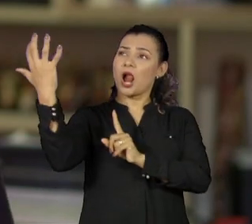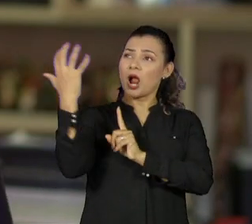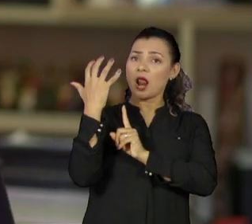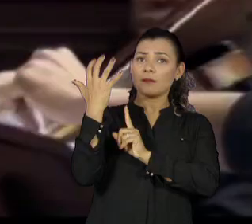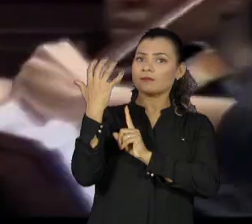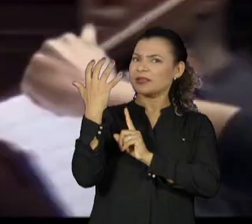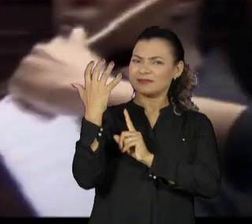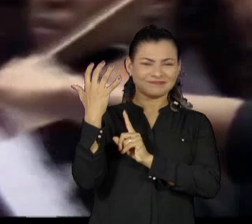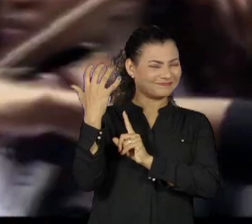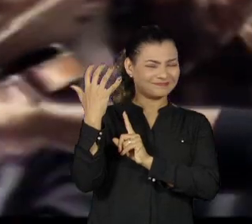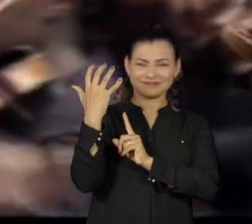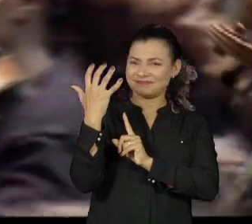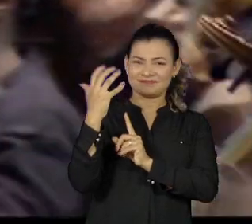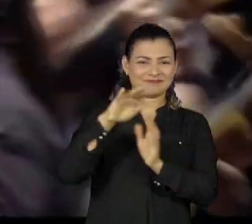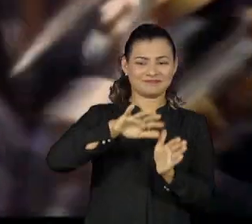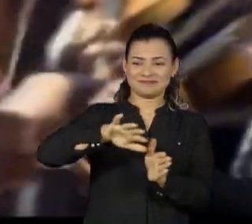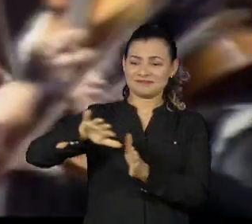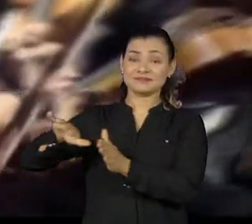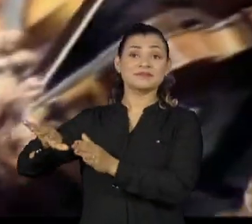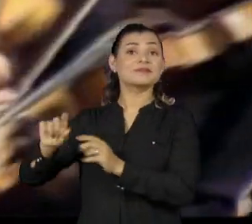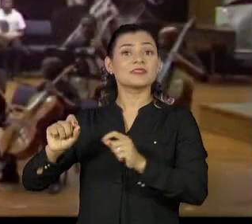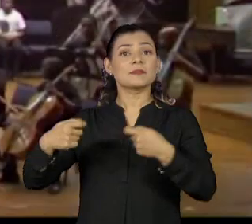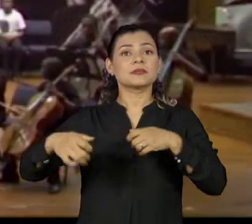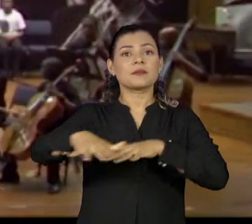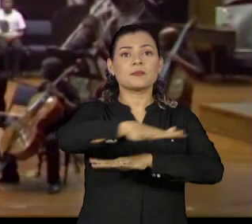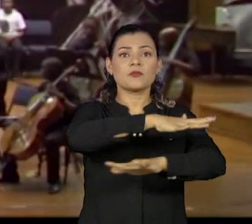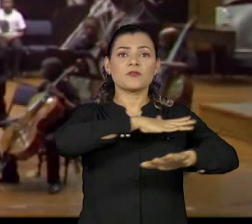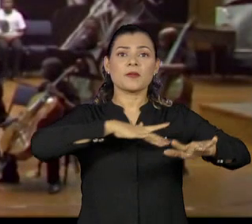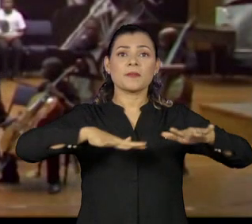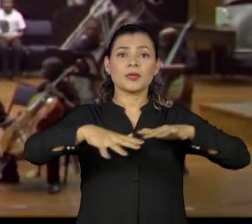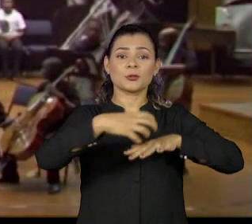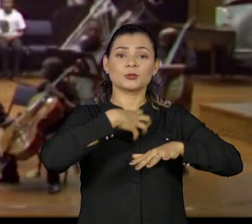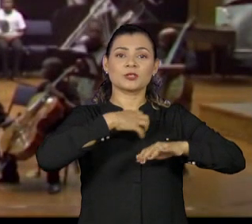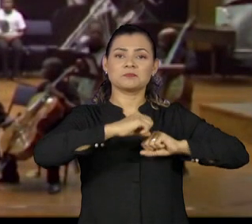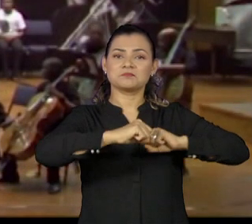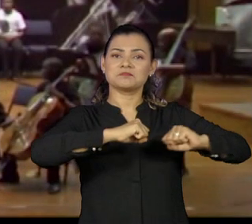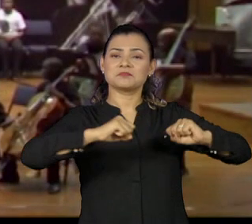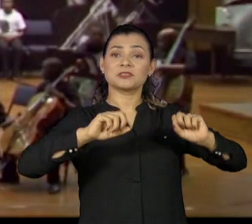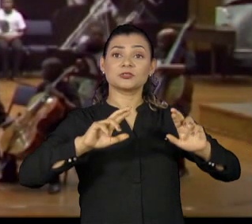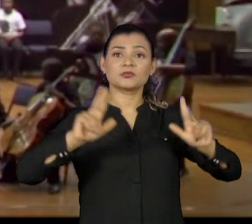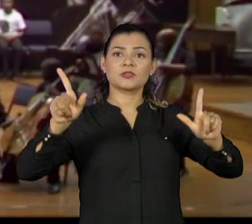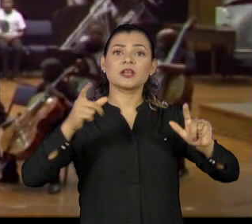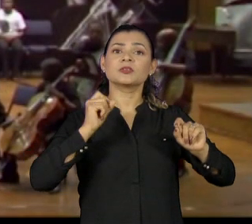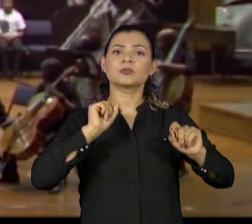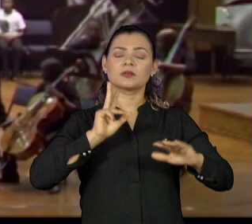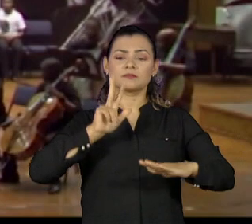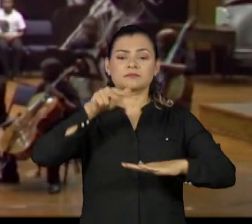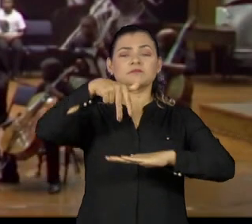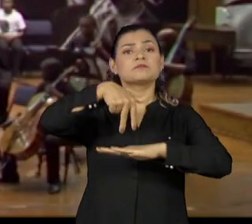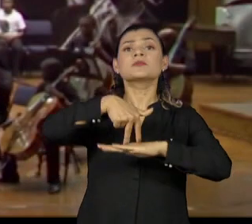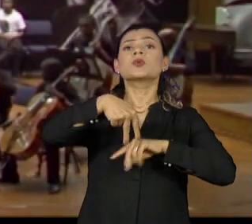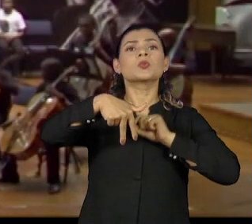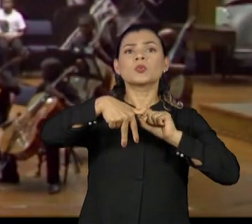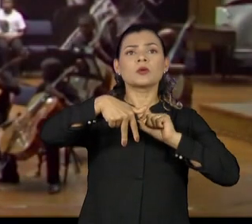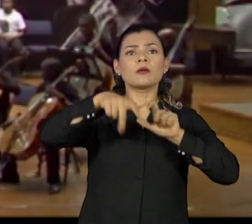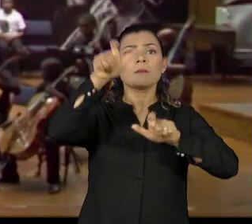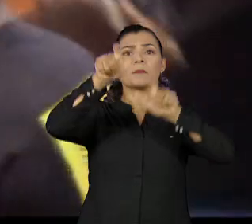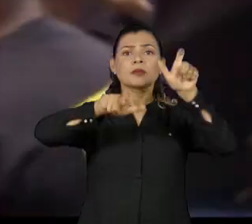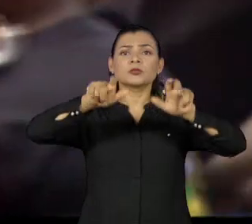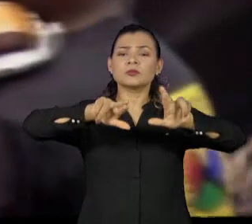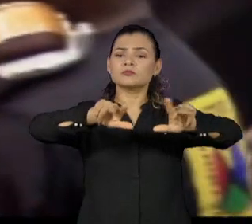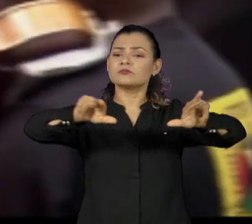bem assim. Então é necessário um movimento de baixo para cima e que também você, lá em cima, tenha pessoas